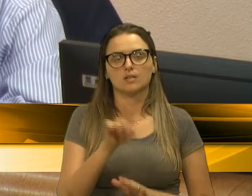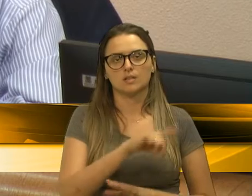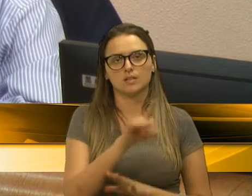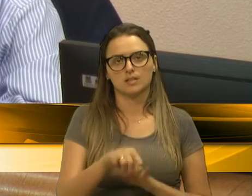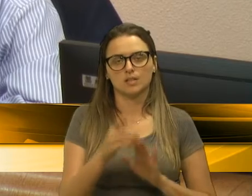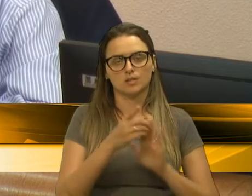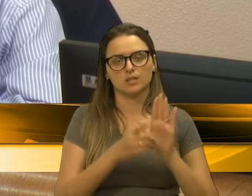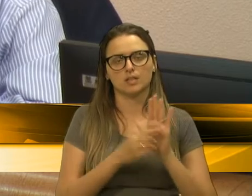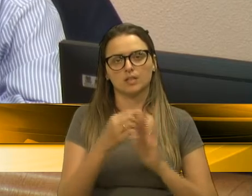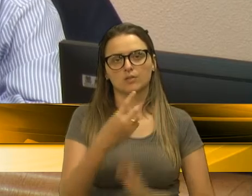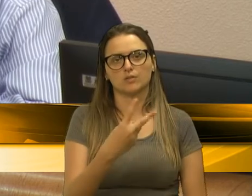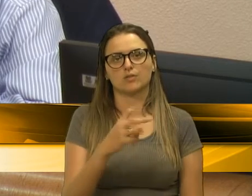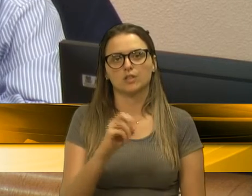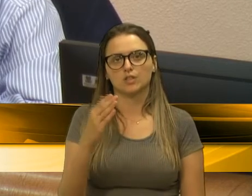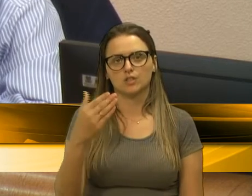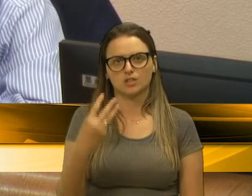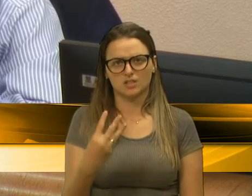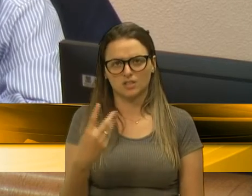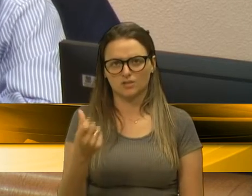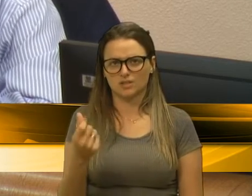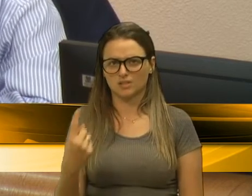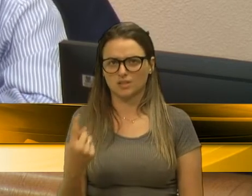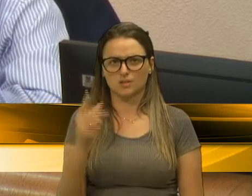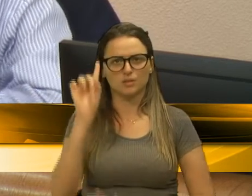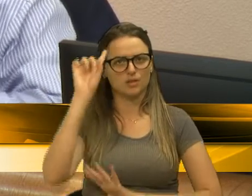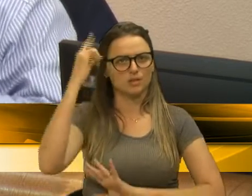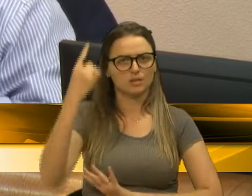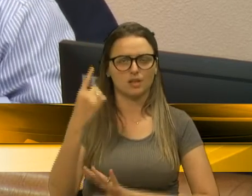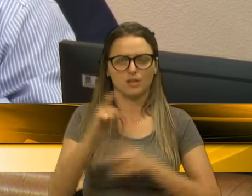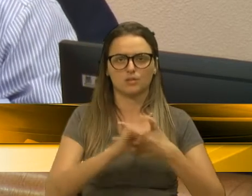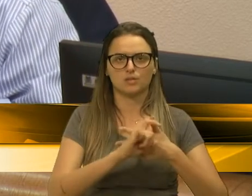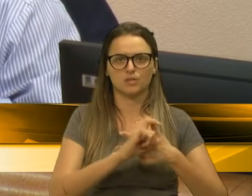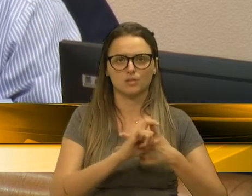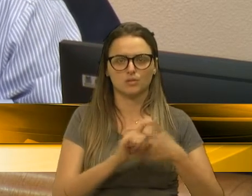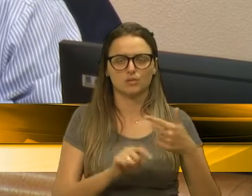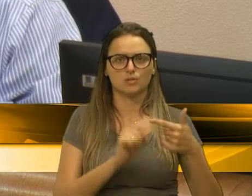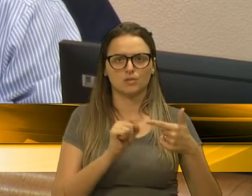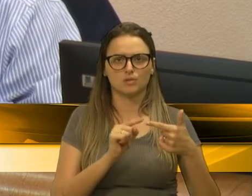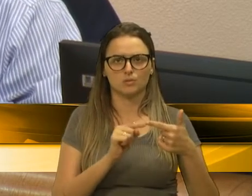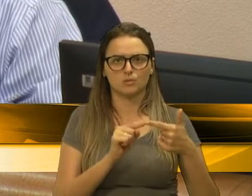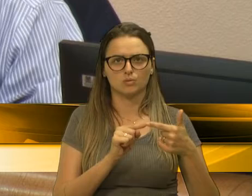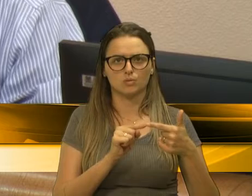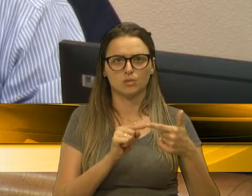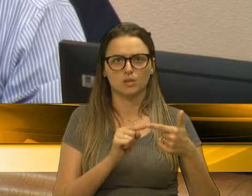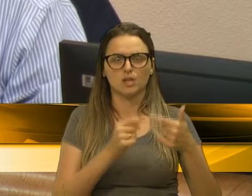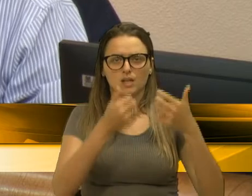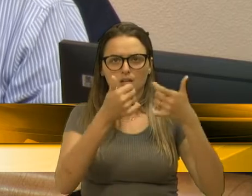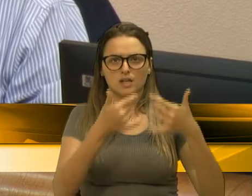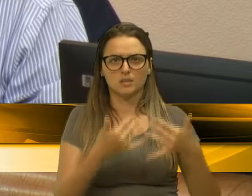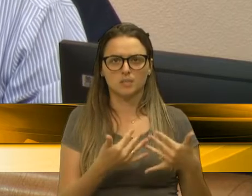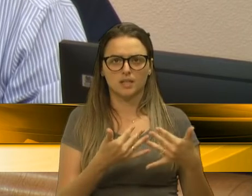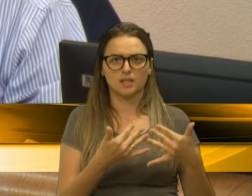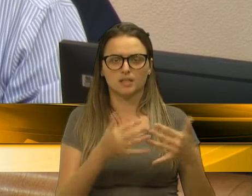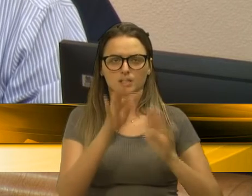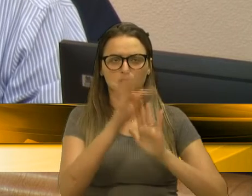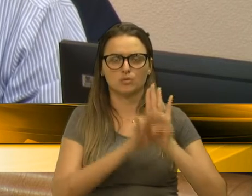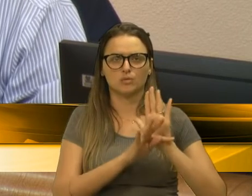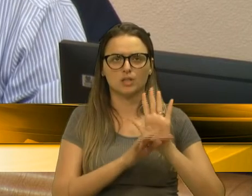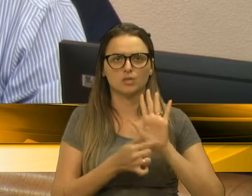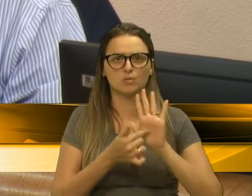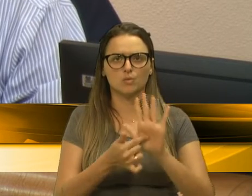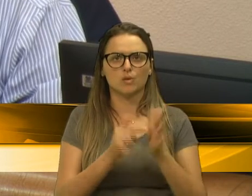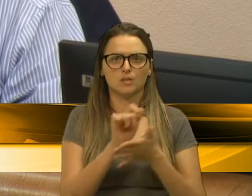20.381, de 15 de agosto de 2019, de autoria do Poder Executivo. Segundo, O escopo da proposição